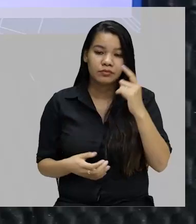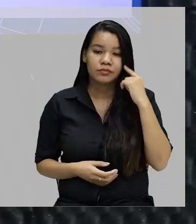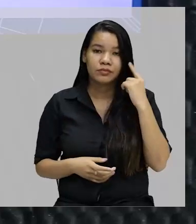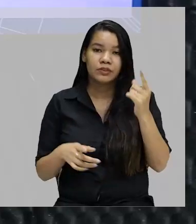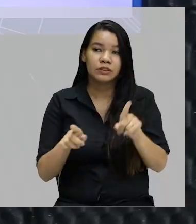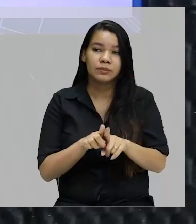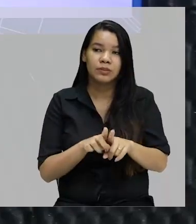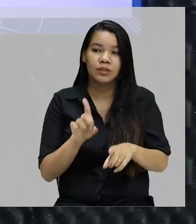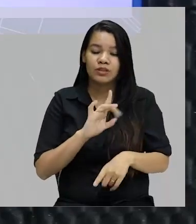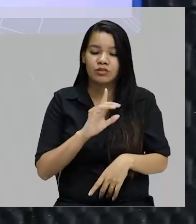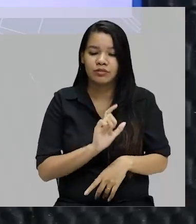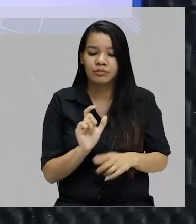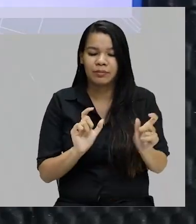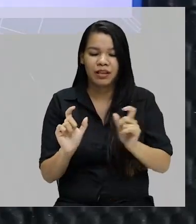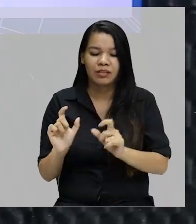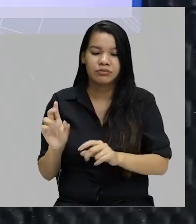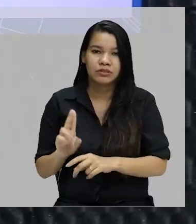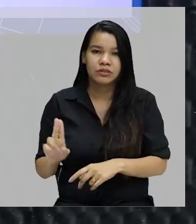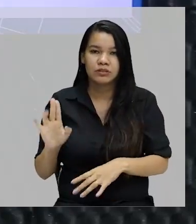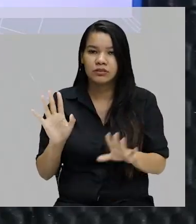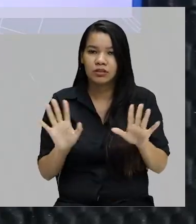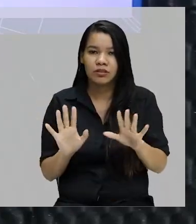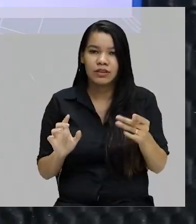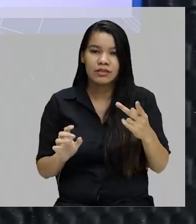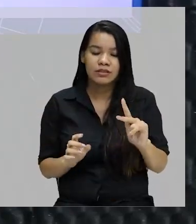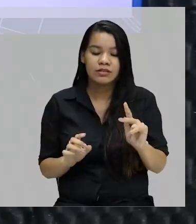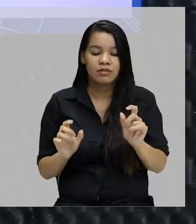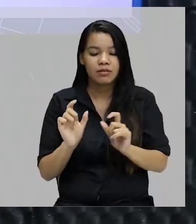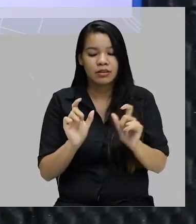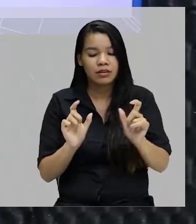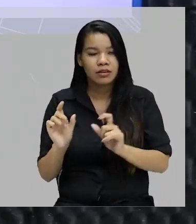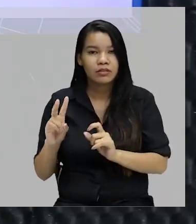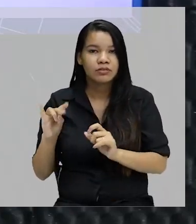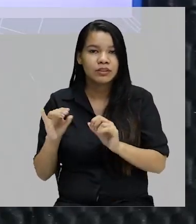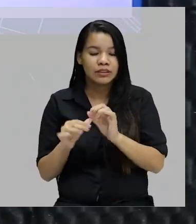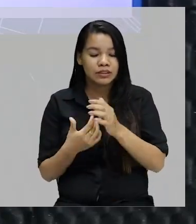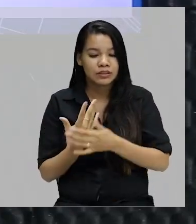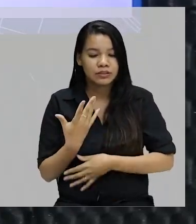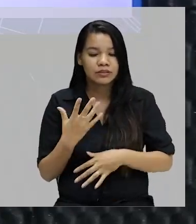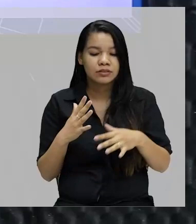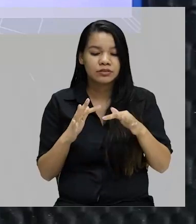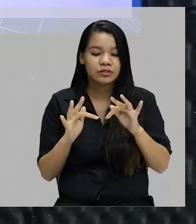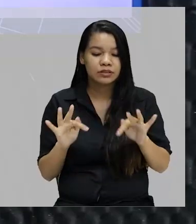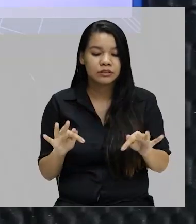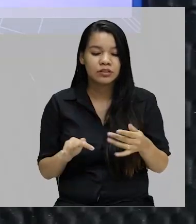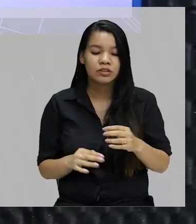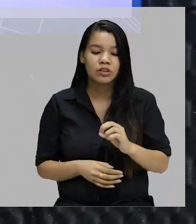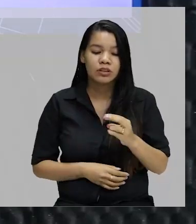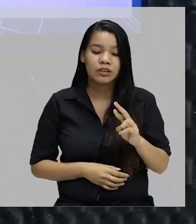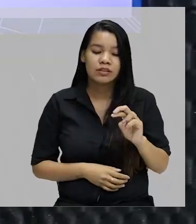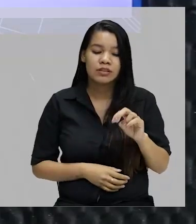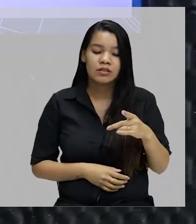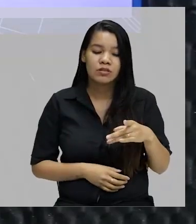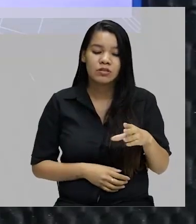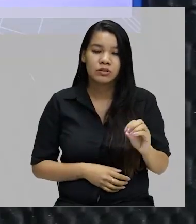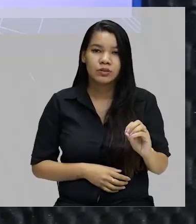também. Não é só chegar e colocar as palavras. Essas palavras vão formar sentenças, né, orações que vão se